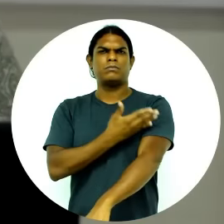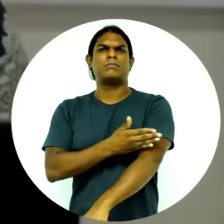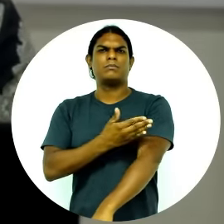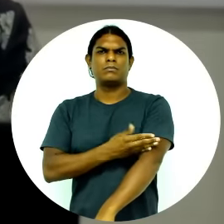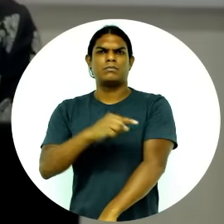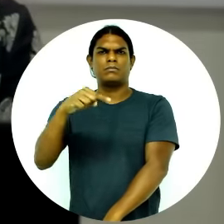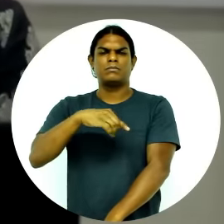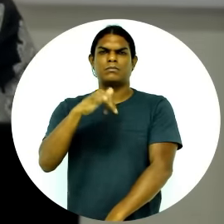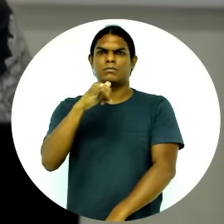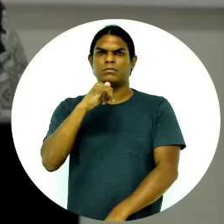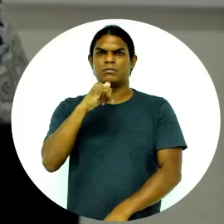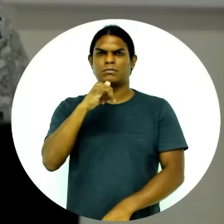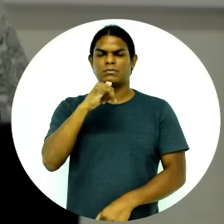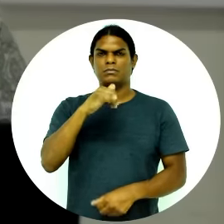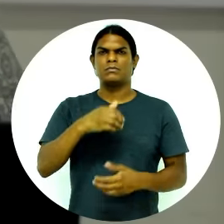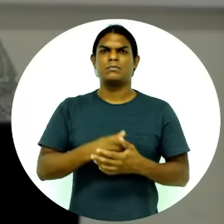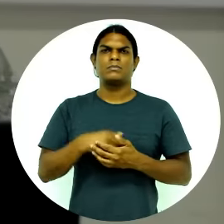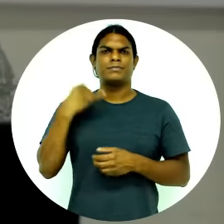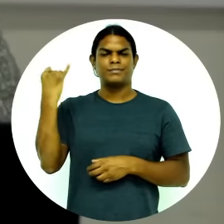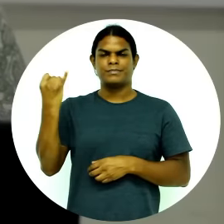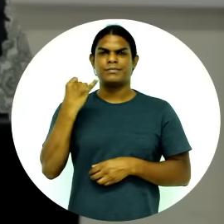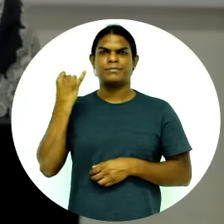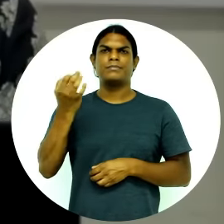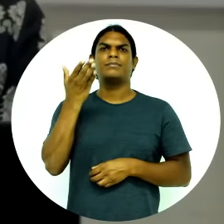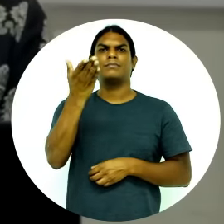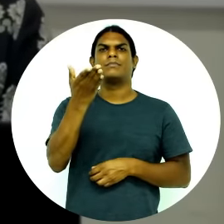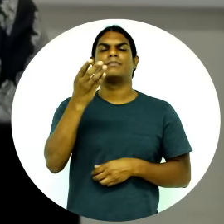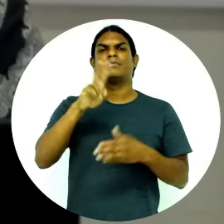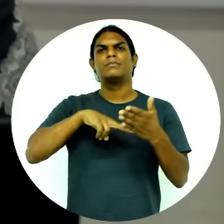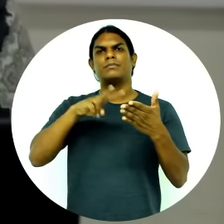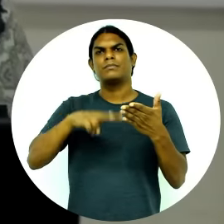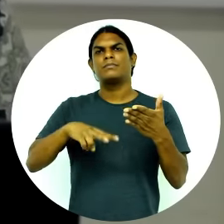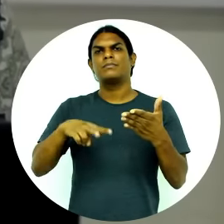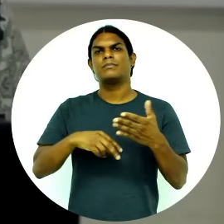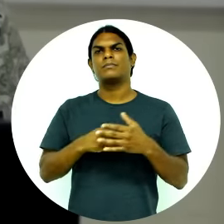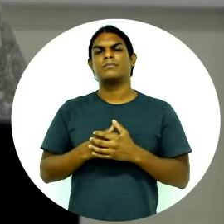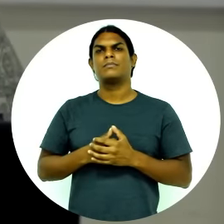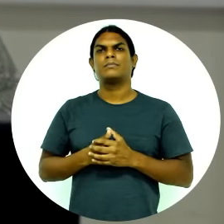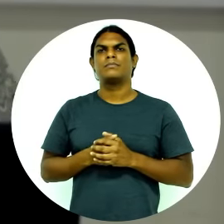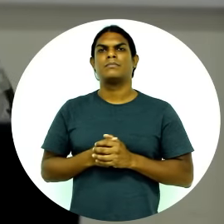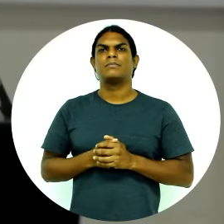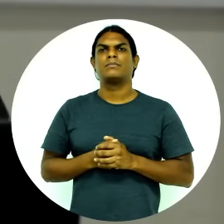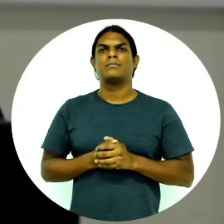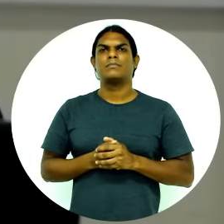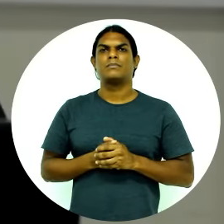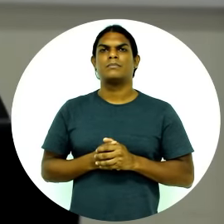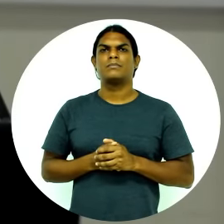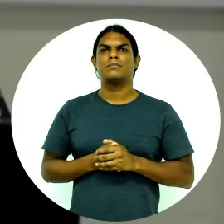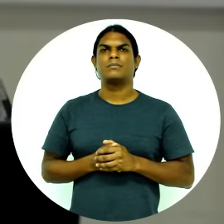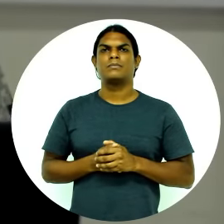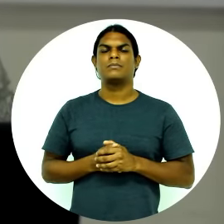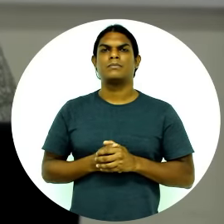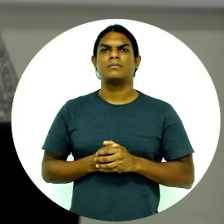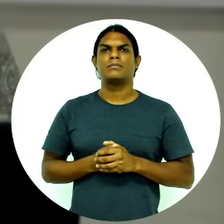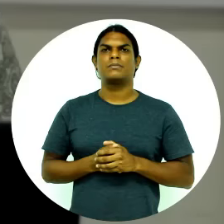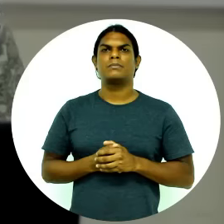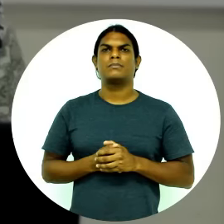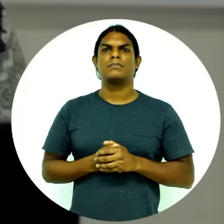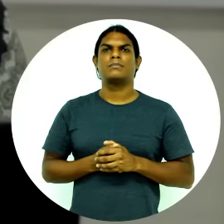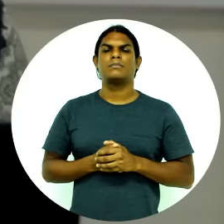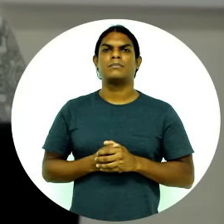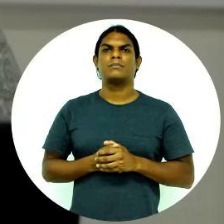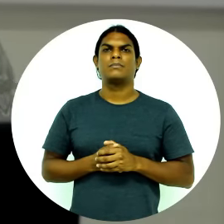apenas o desempenho passado, limitação dos fatores de avaliação, funciona como sistema fechado e